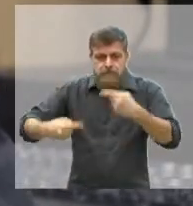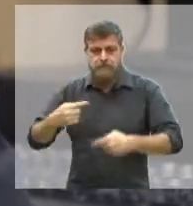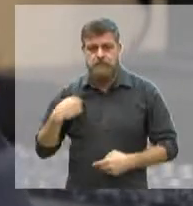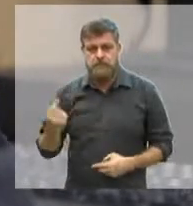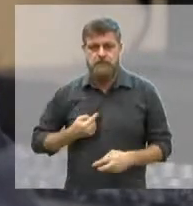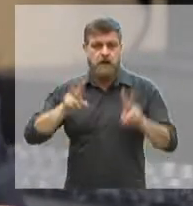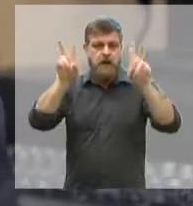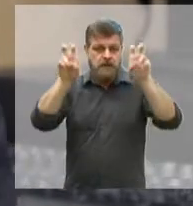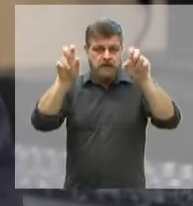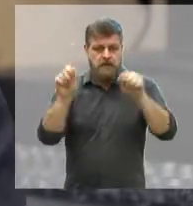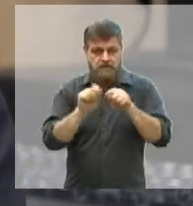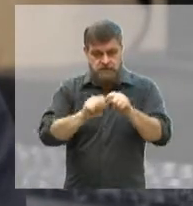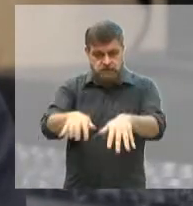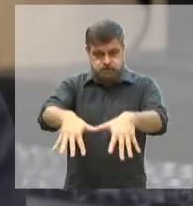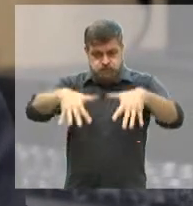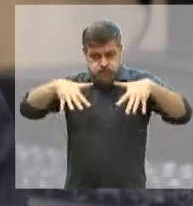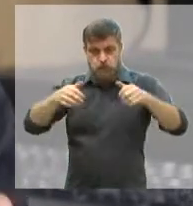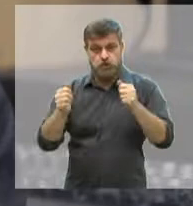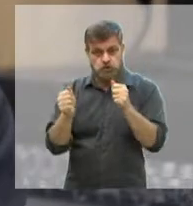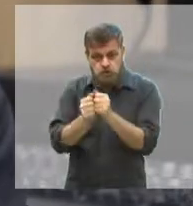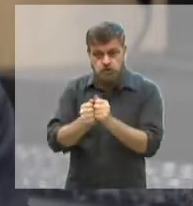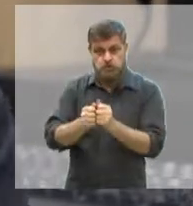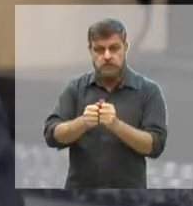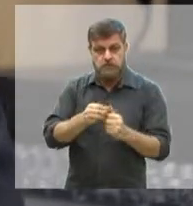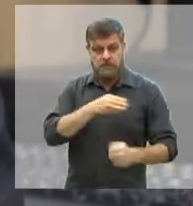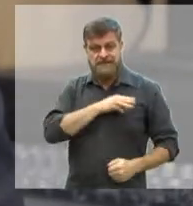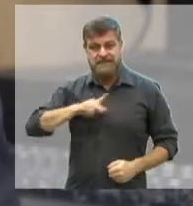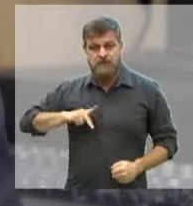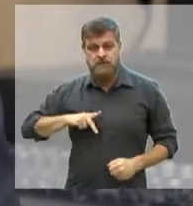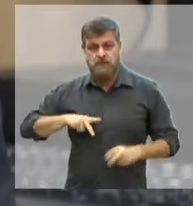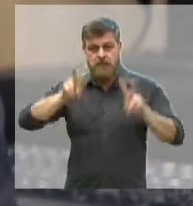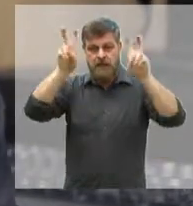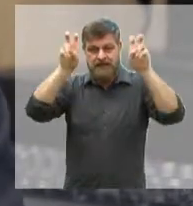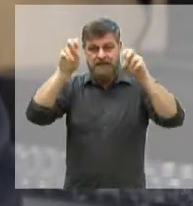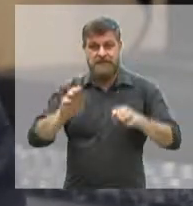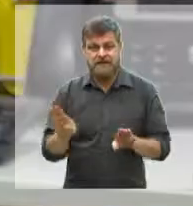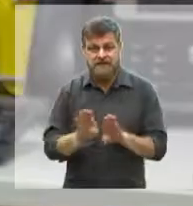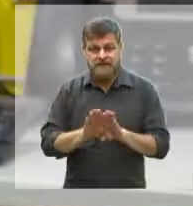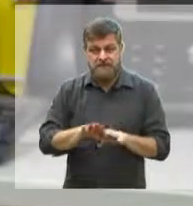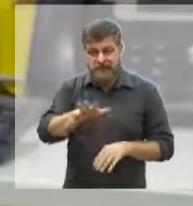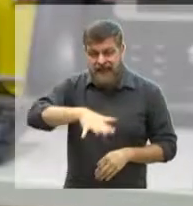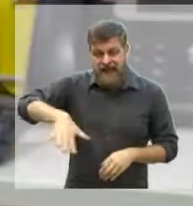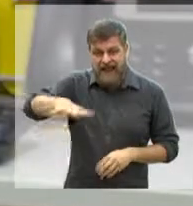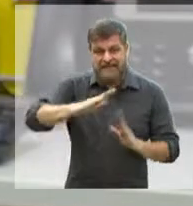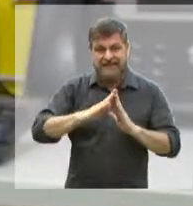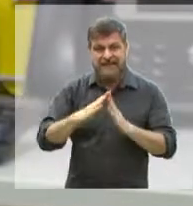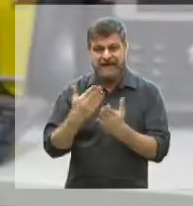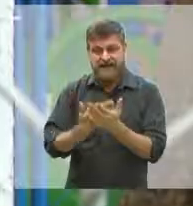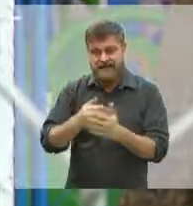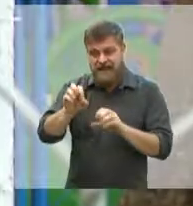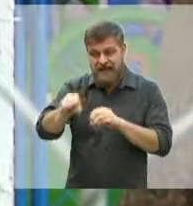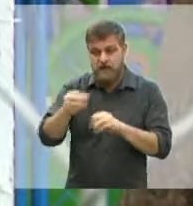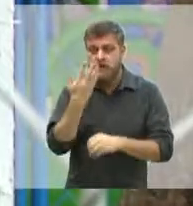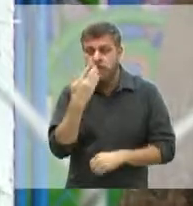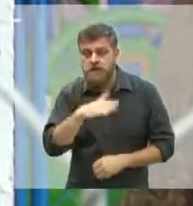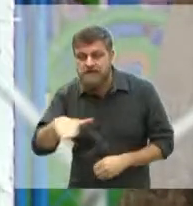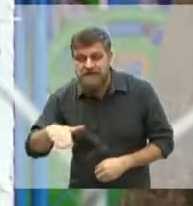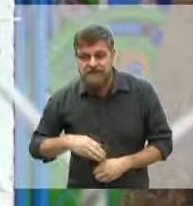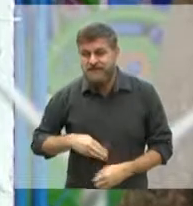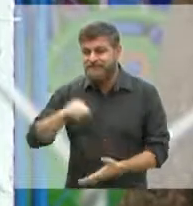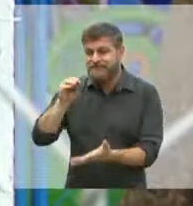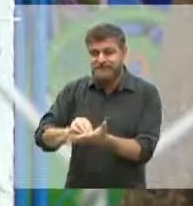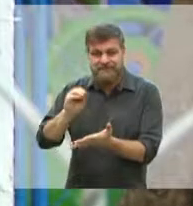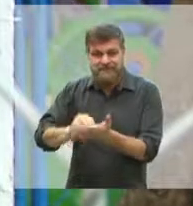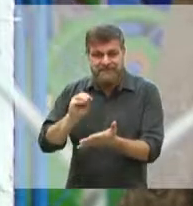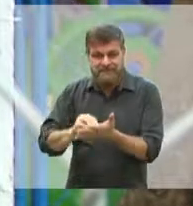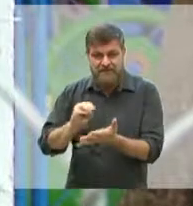gente realiza um debate junto ao Ministério Público, é a questão da déficit de vagas na educação infantil. Vamos lá. Campinas tem mais